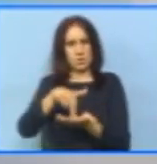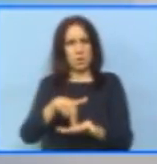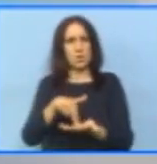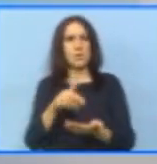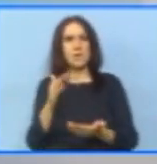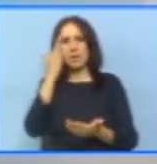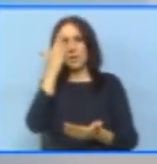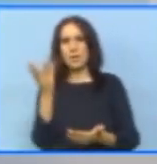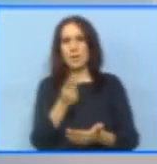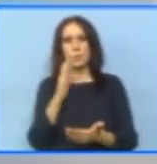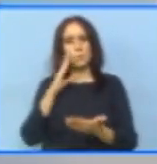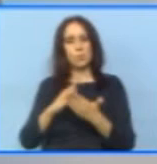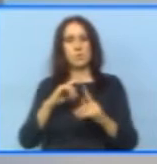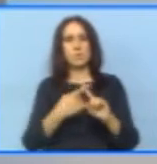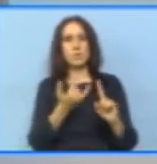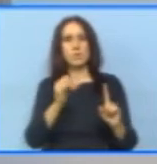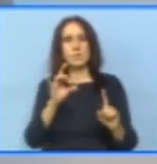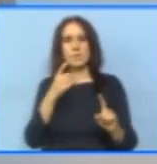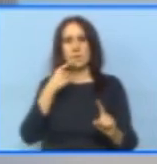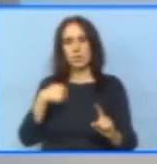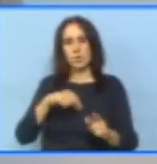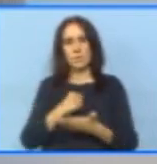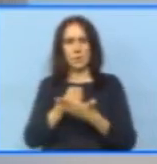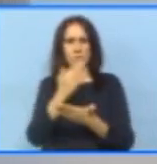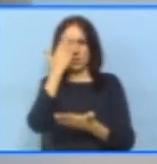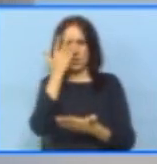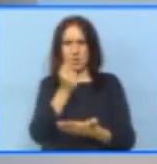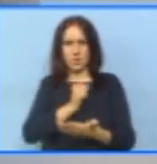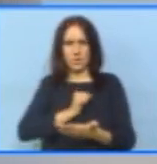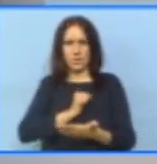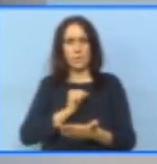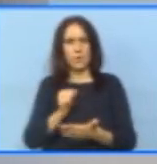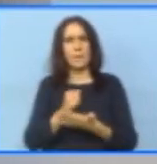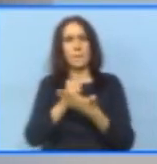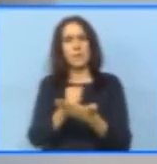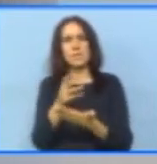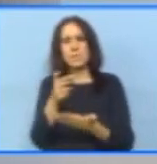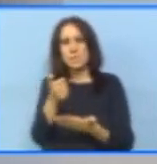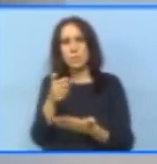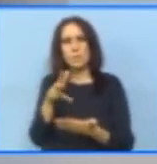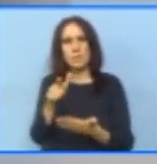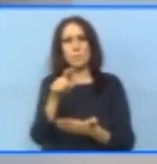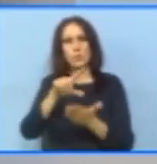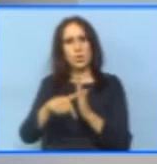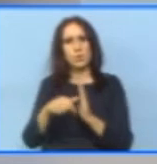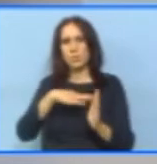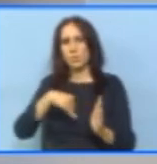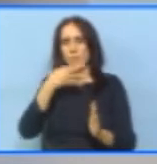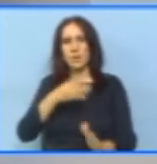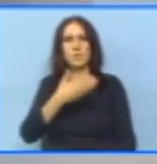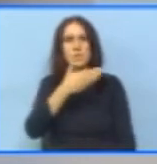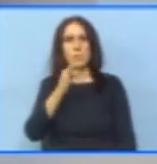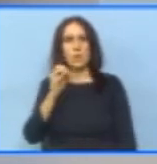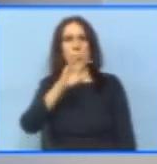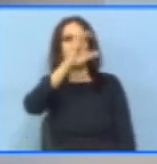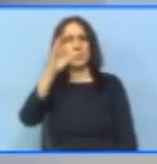últimos dados de 2016 dizem que nós os nossos dados são de que apoiámos cerca de 5 mil projetos em todo o mundo, em cerca de 140 países no